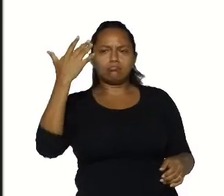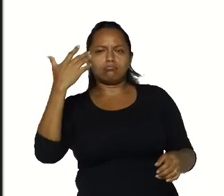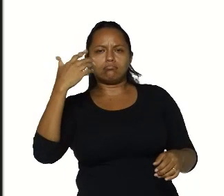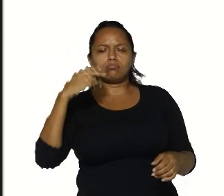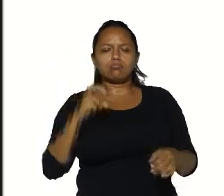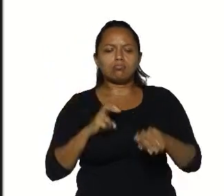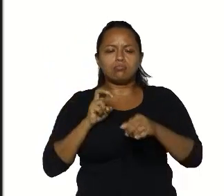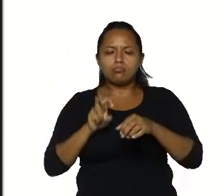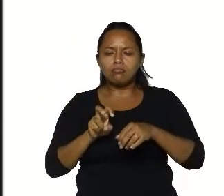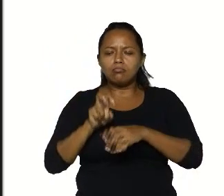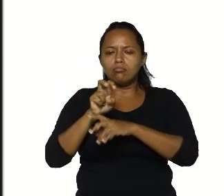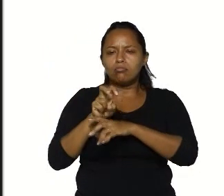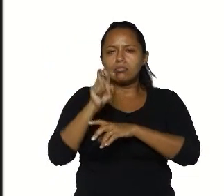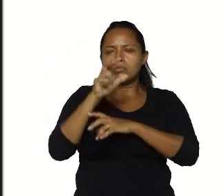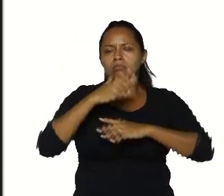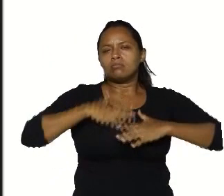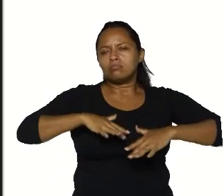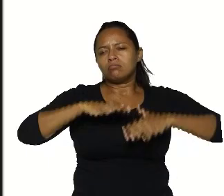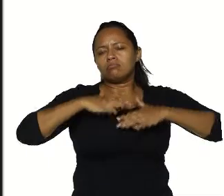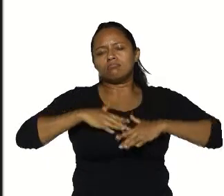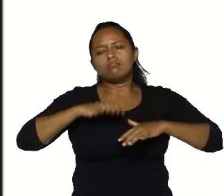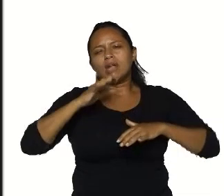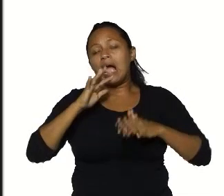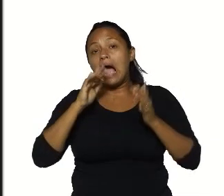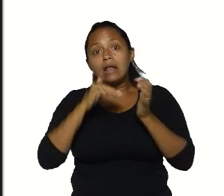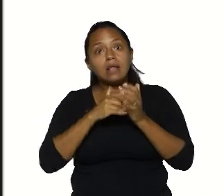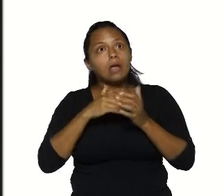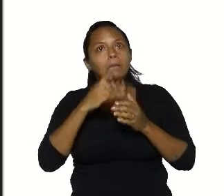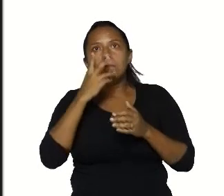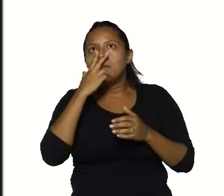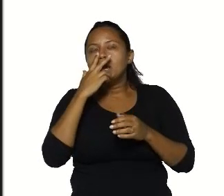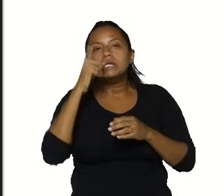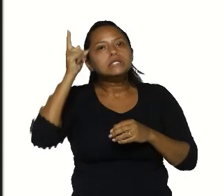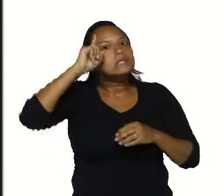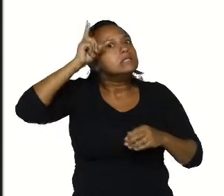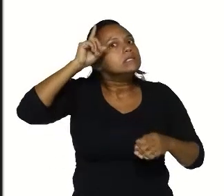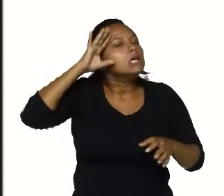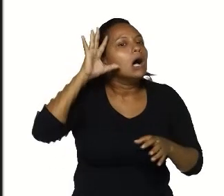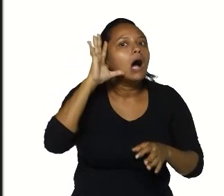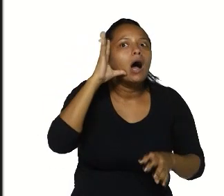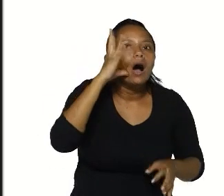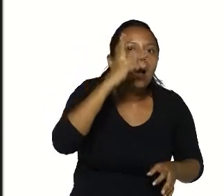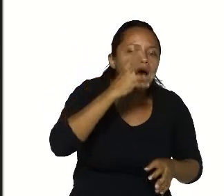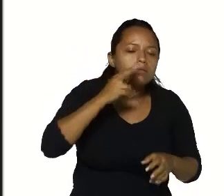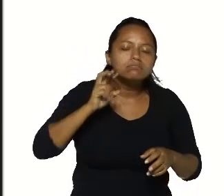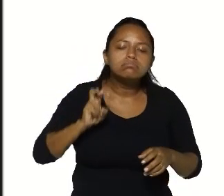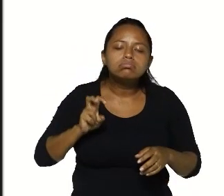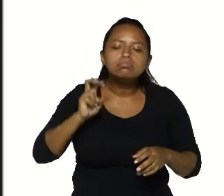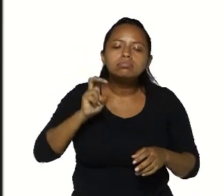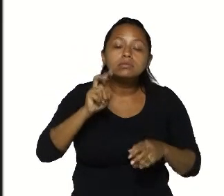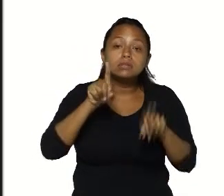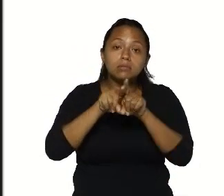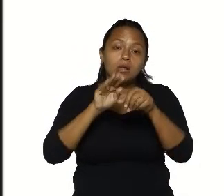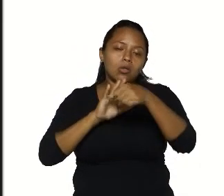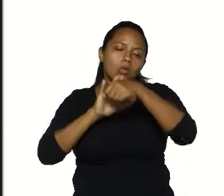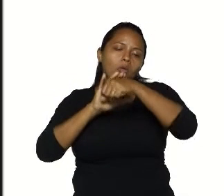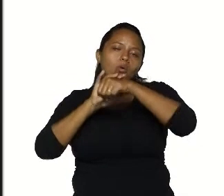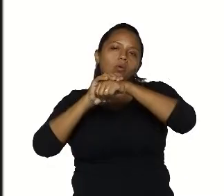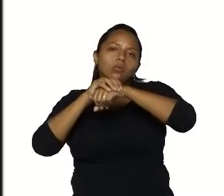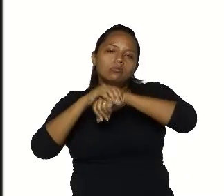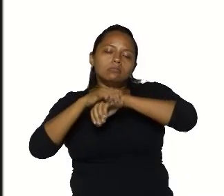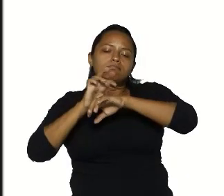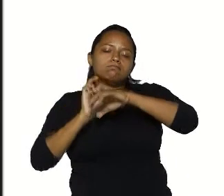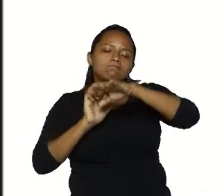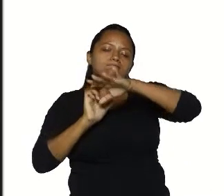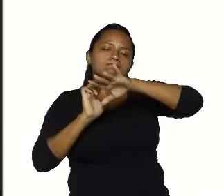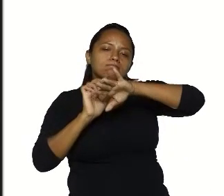subir vagarosamente, demorando até dias na subida. Pernoitar no caminho também é interessante,